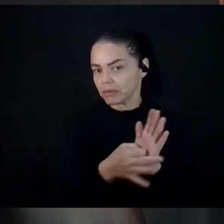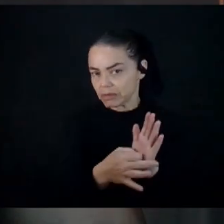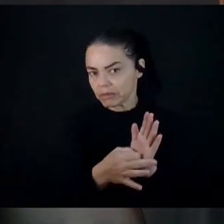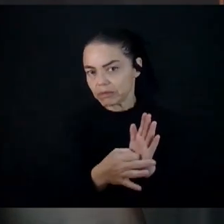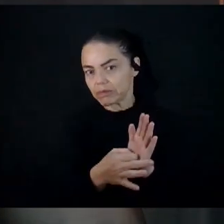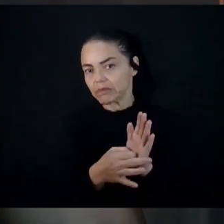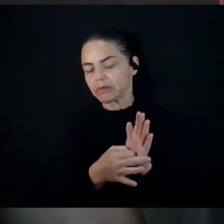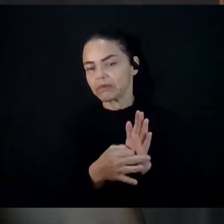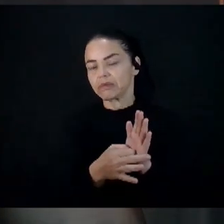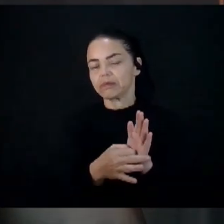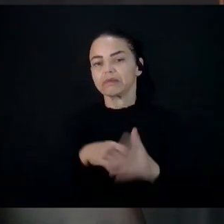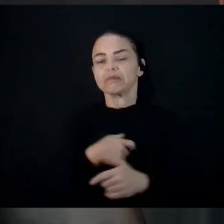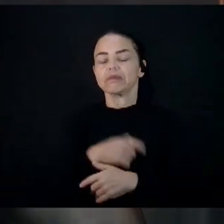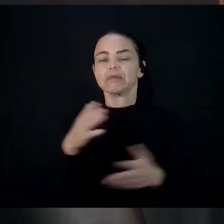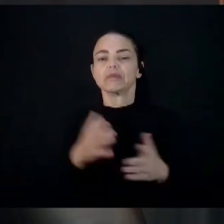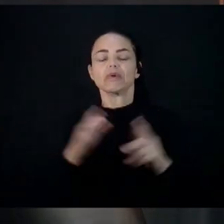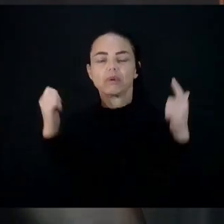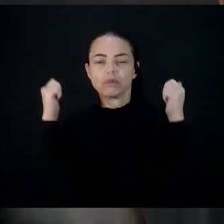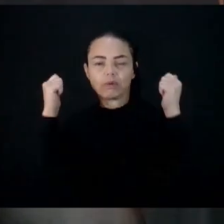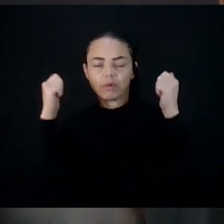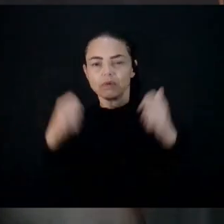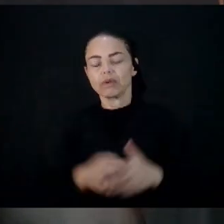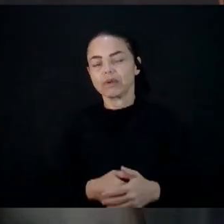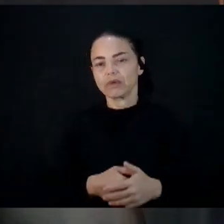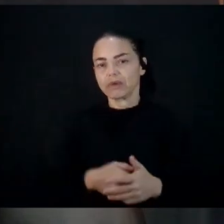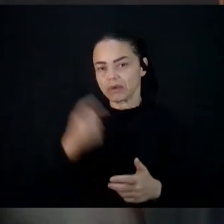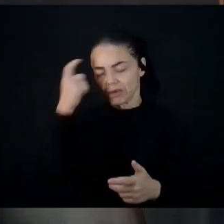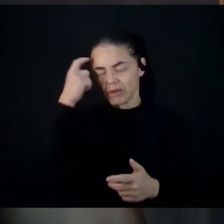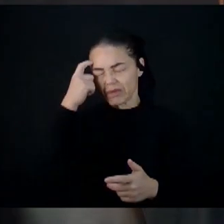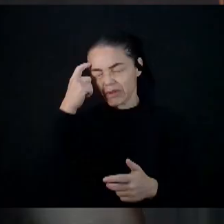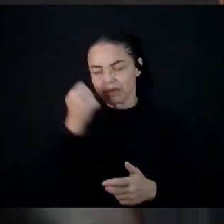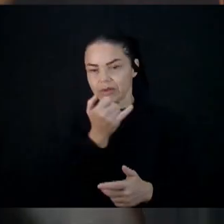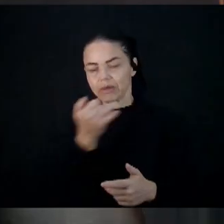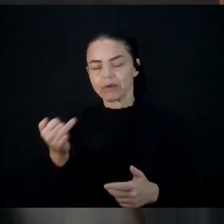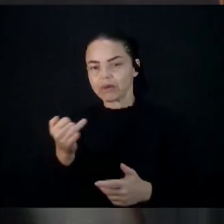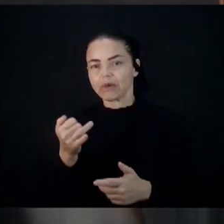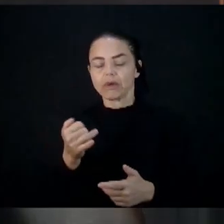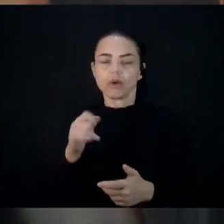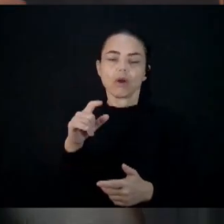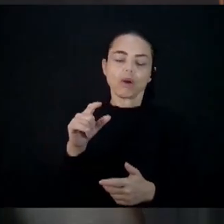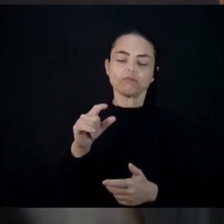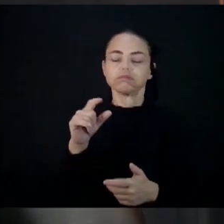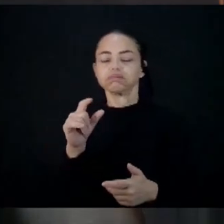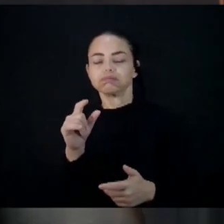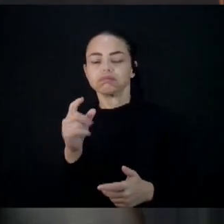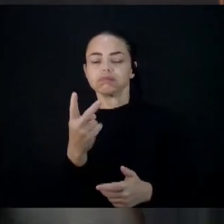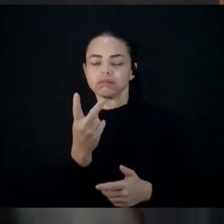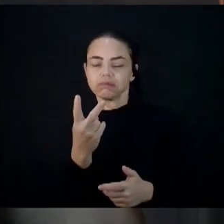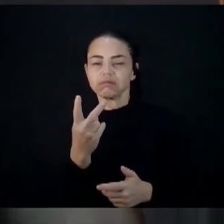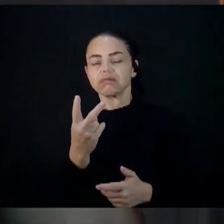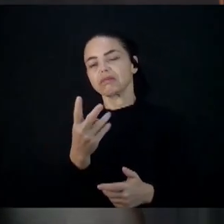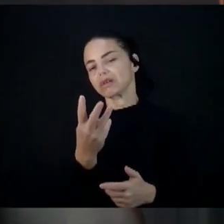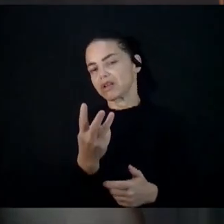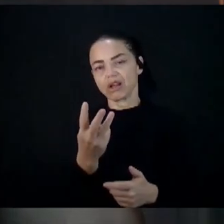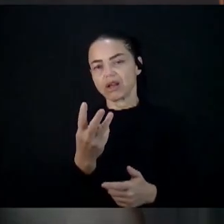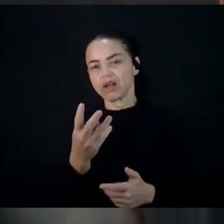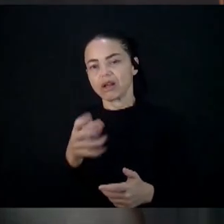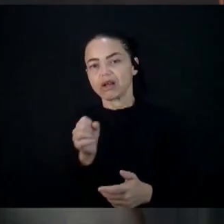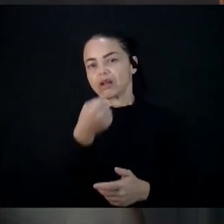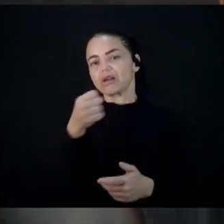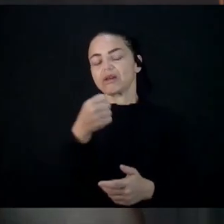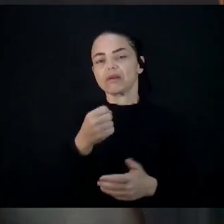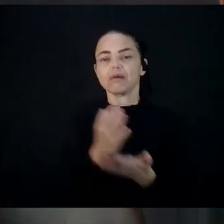já chegar na comemoração já na cabeça com a quantidade que você vai beber. Então, hoje eu vou tomar 2, 3 cervejas e pronto, vai acabar e vai ser só